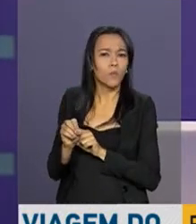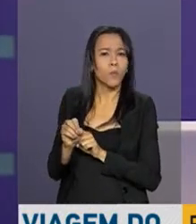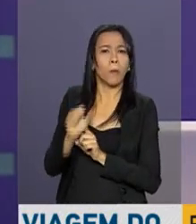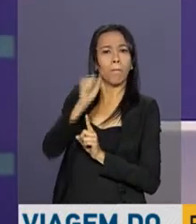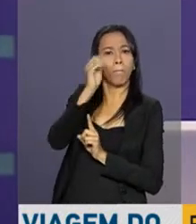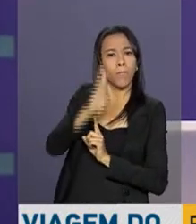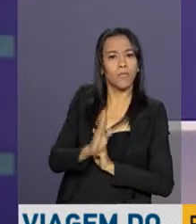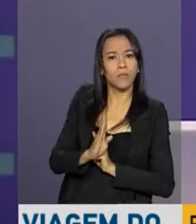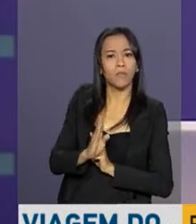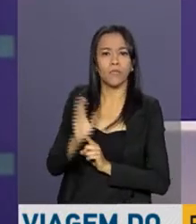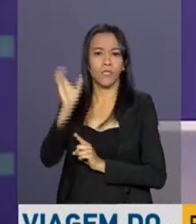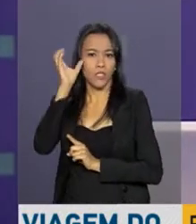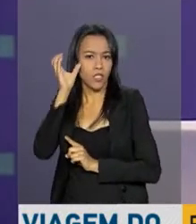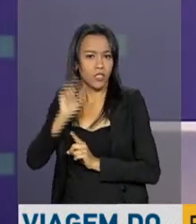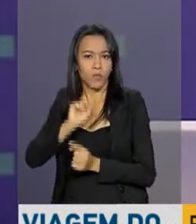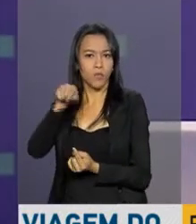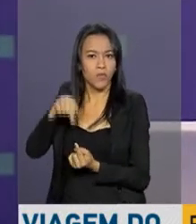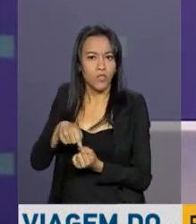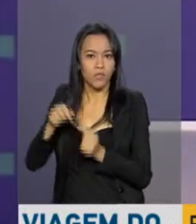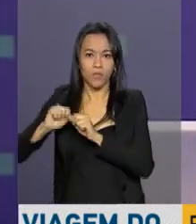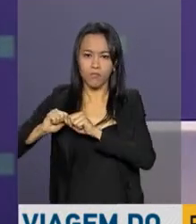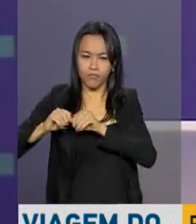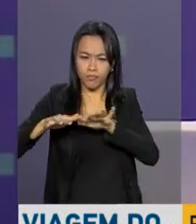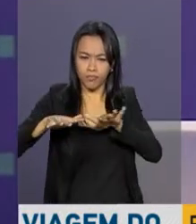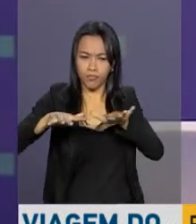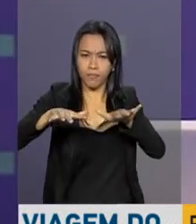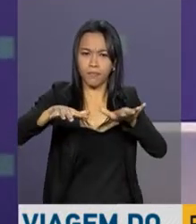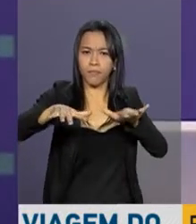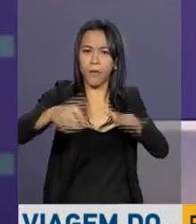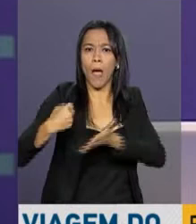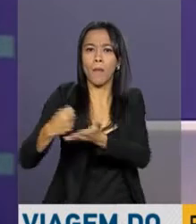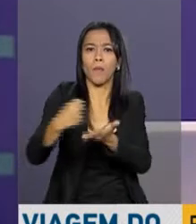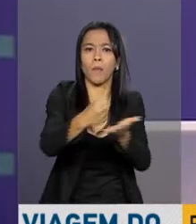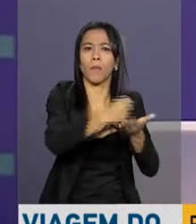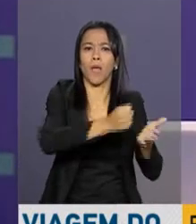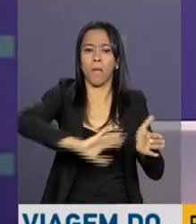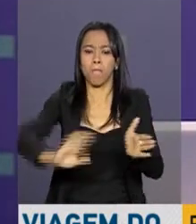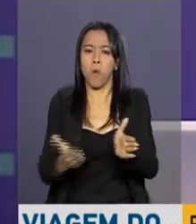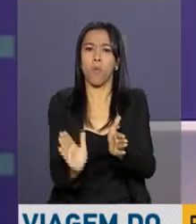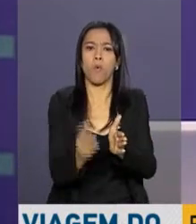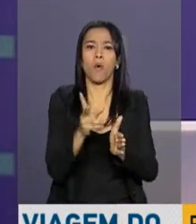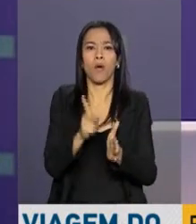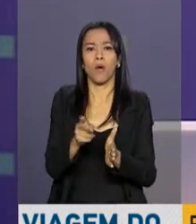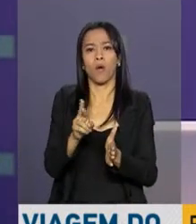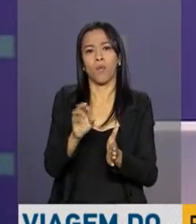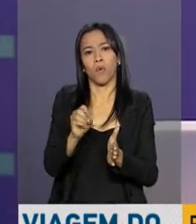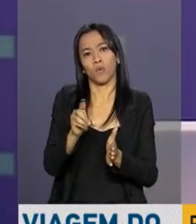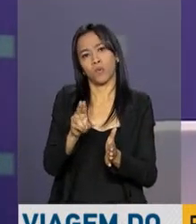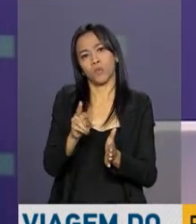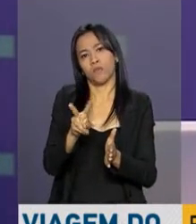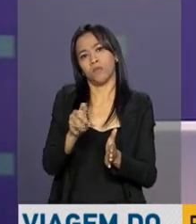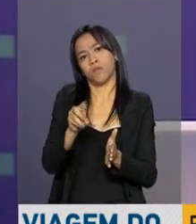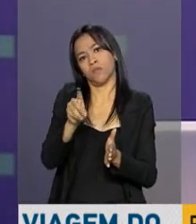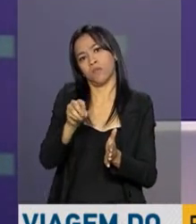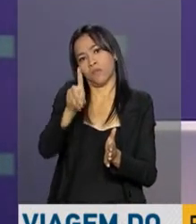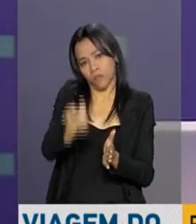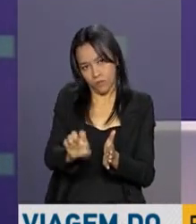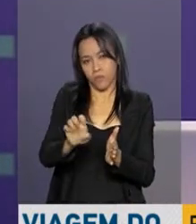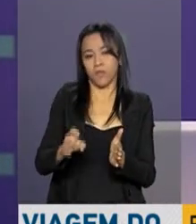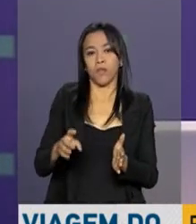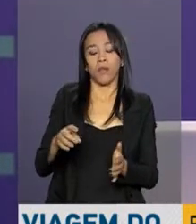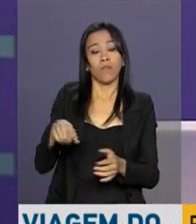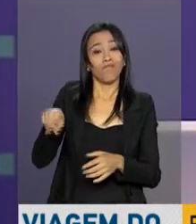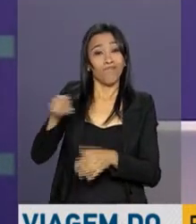cooperação para expansão da capacidade produtiva. Os empresários chineses sabem